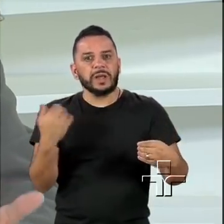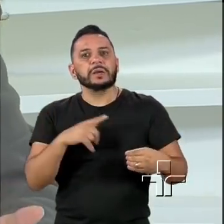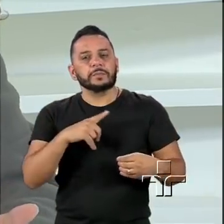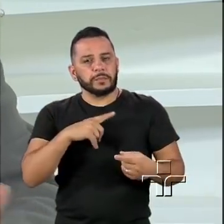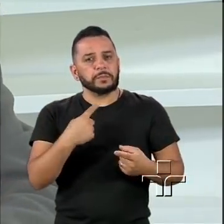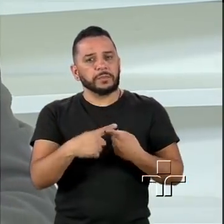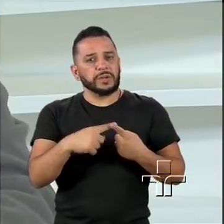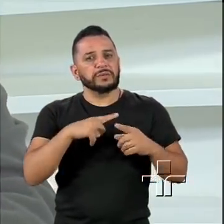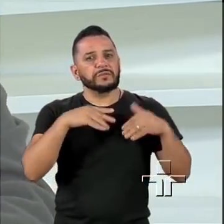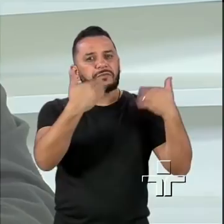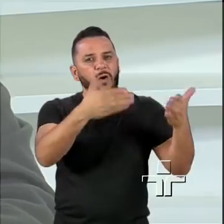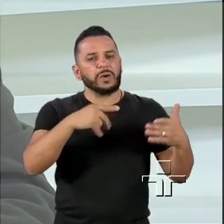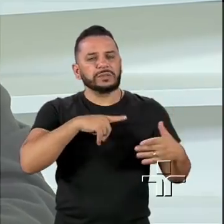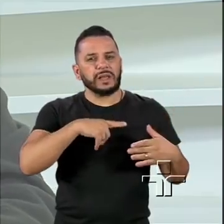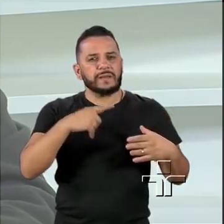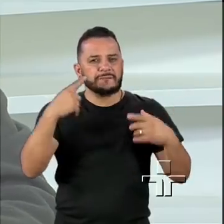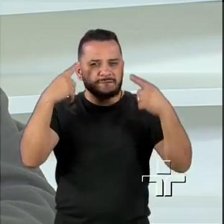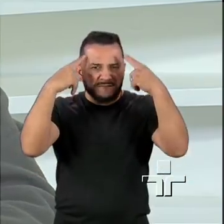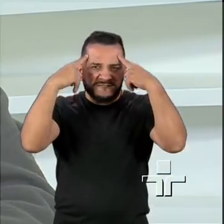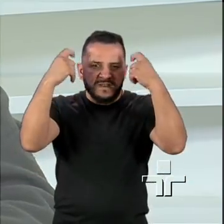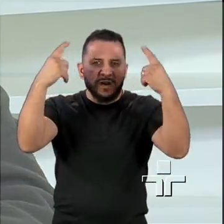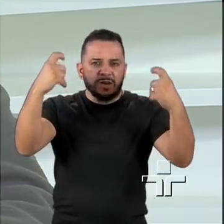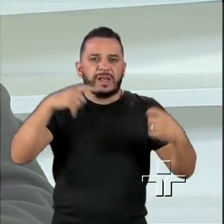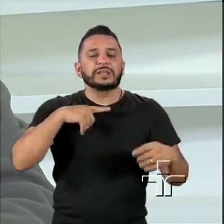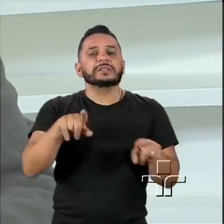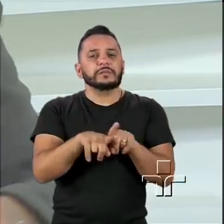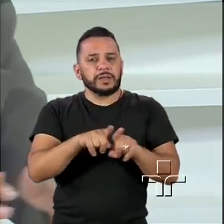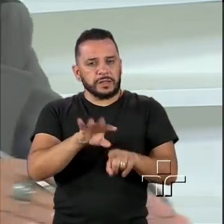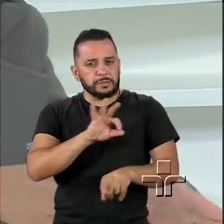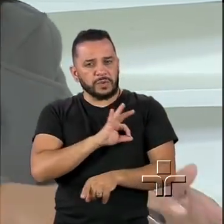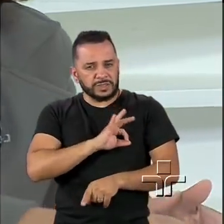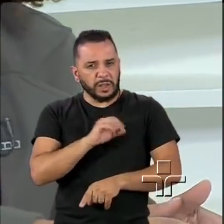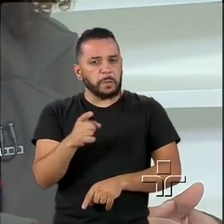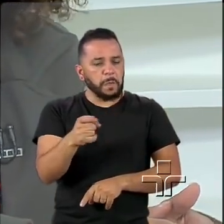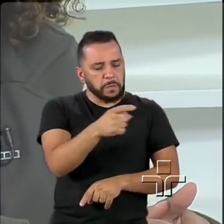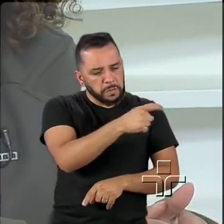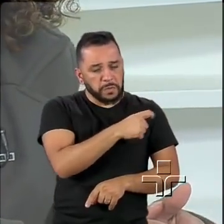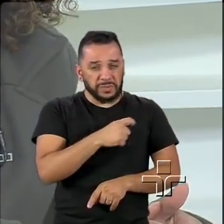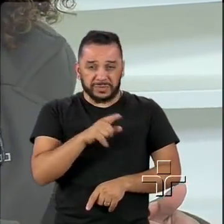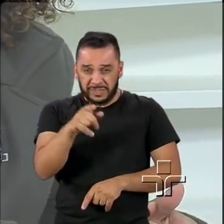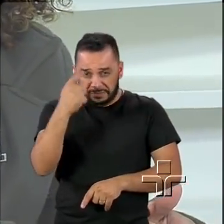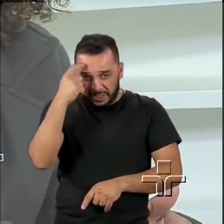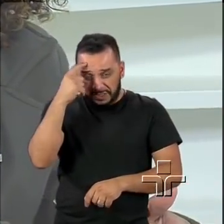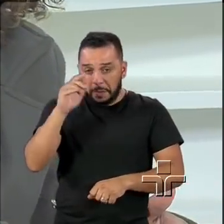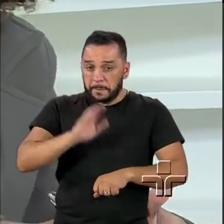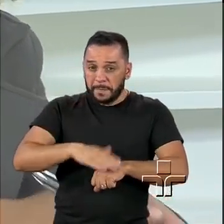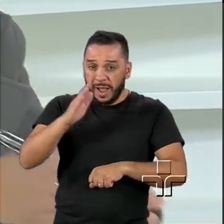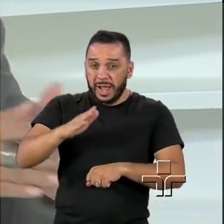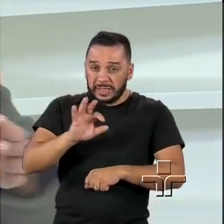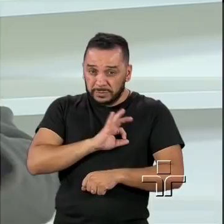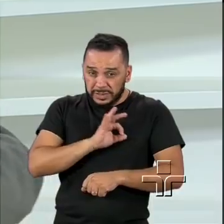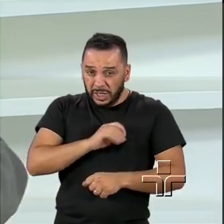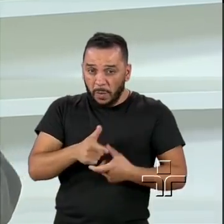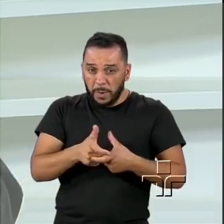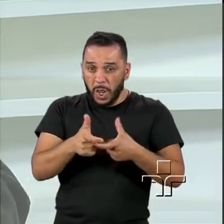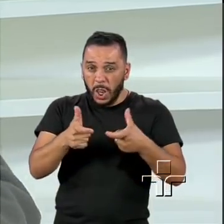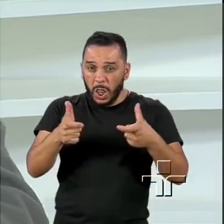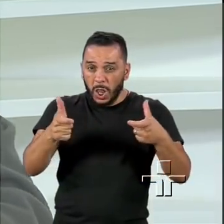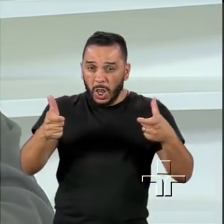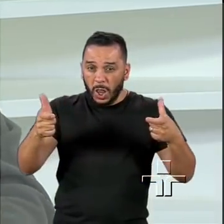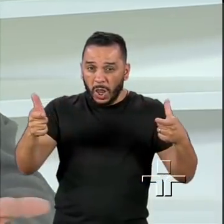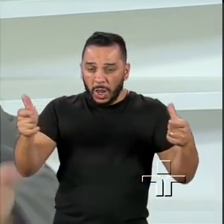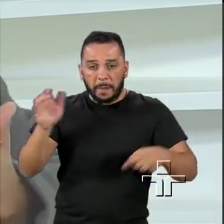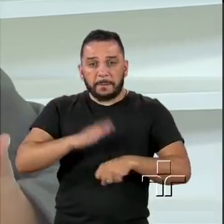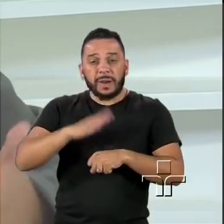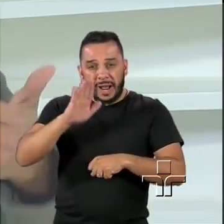e também dessa letalidade policial. Colocar mais policiais na rua, diante da